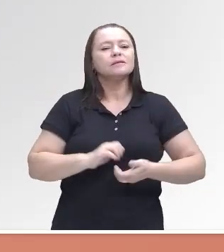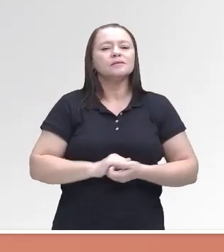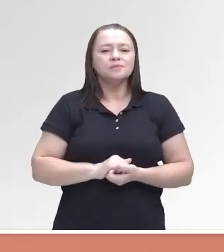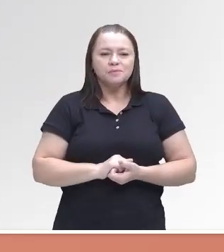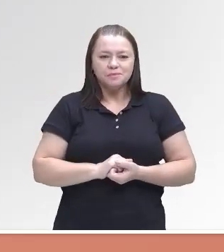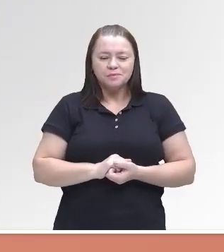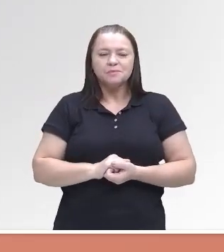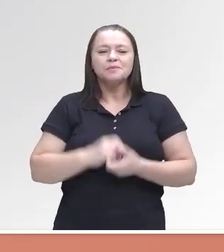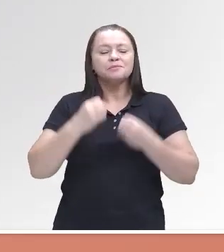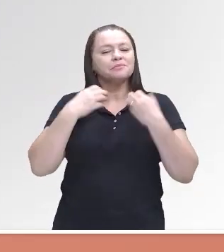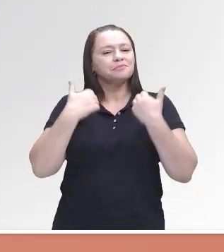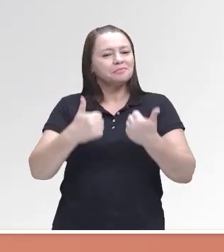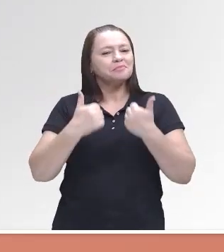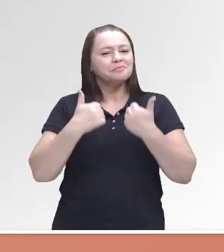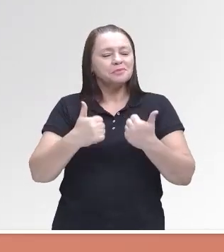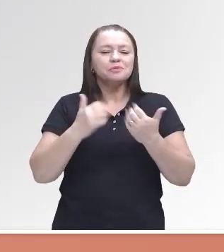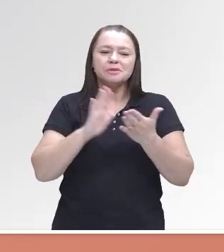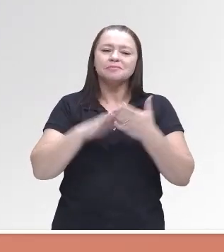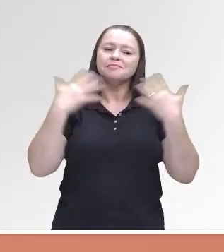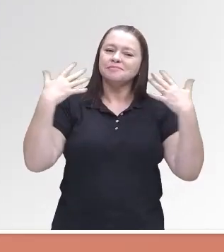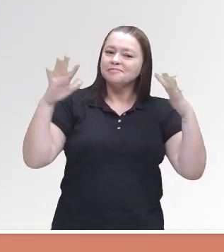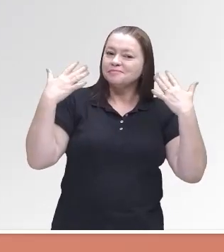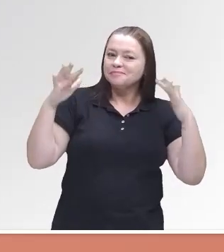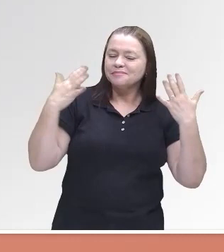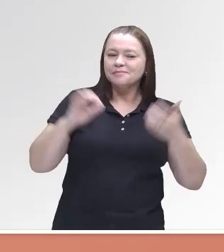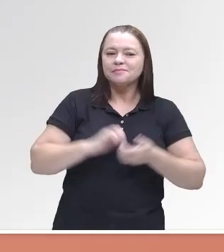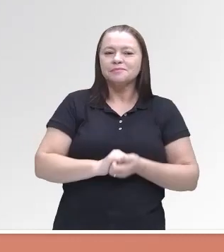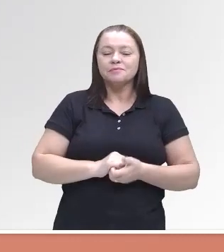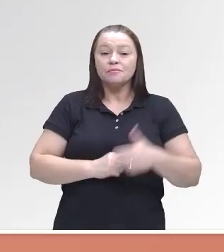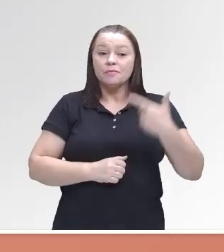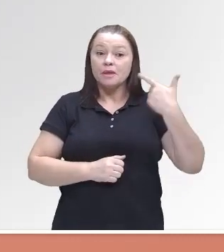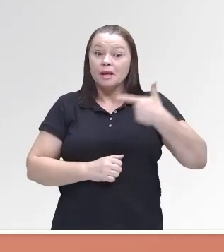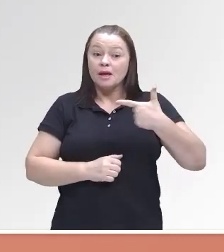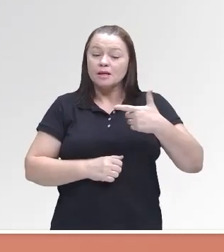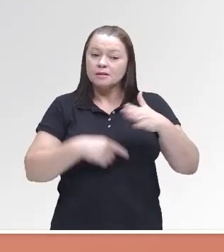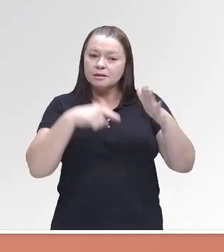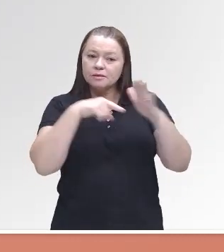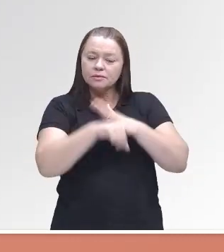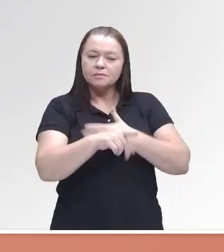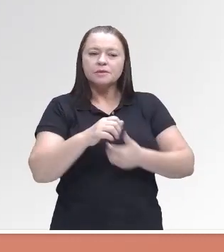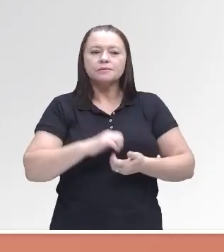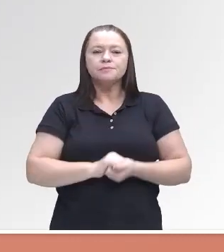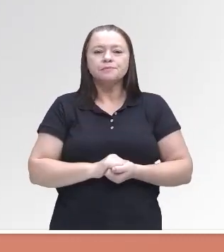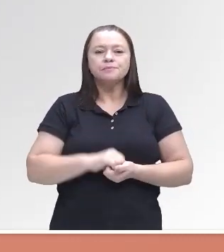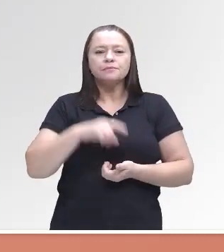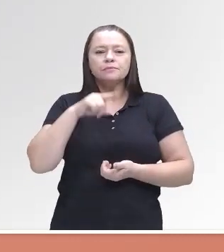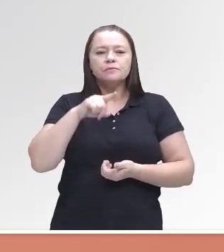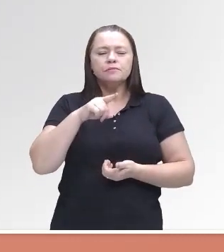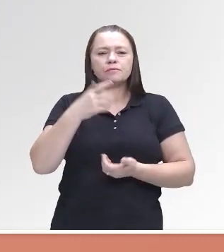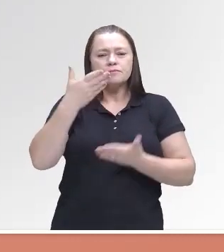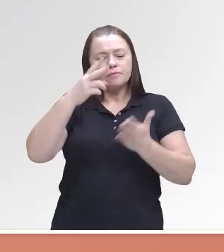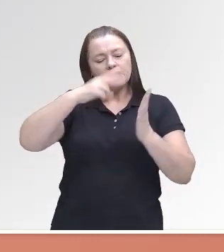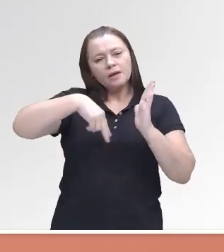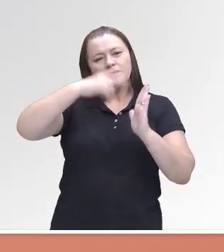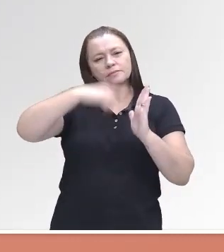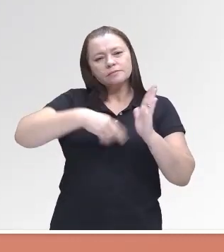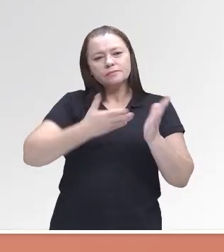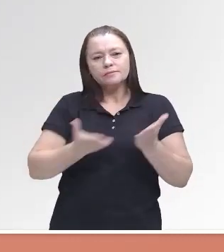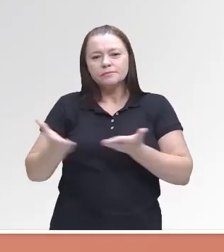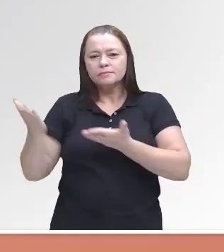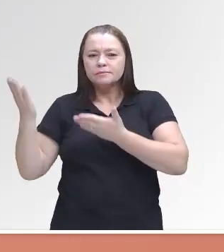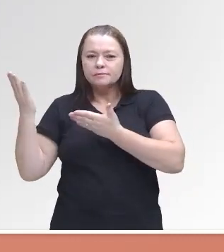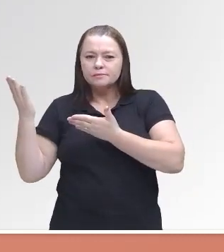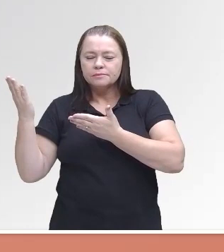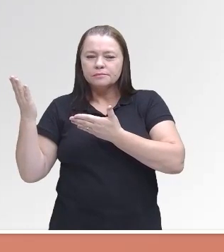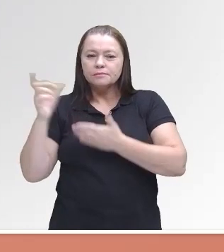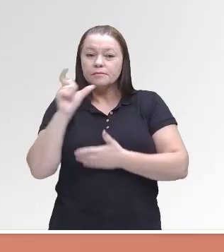acertou. Muito bem. Parabéns. Questão número 2. Este glossário que vocês leram aí, a palavra,